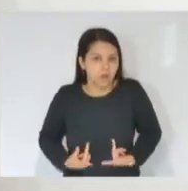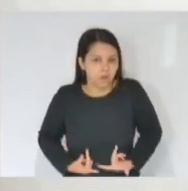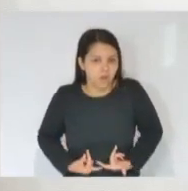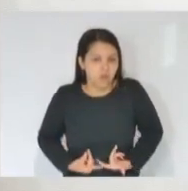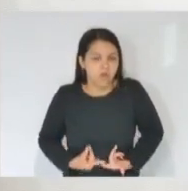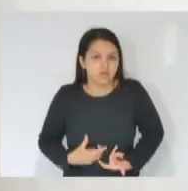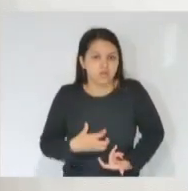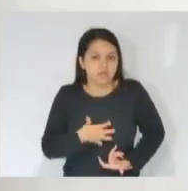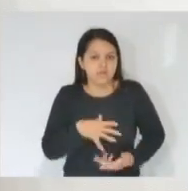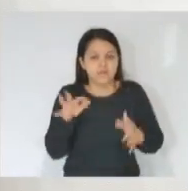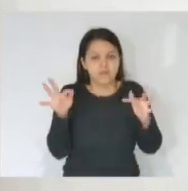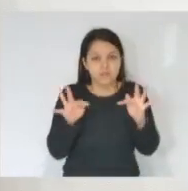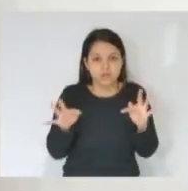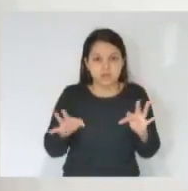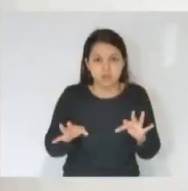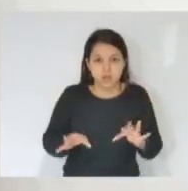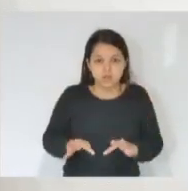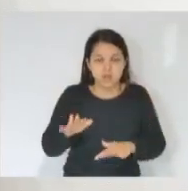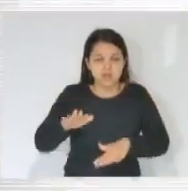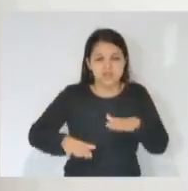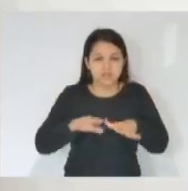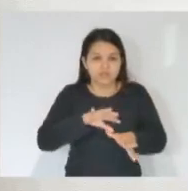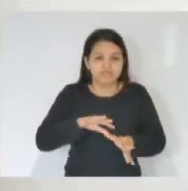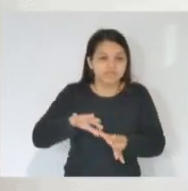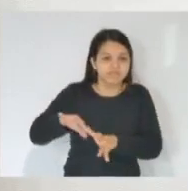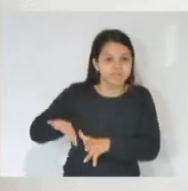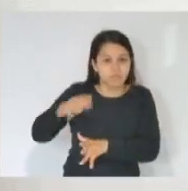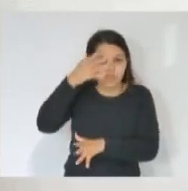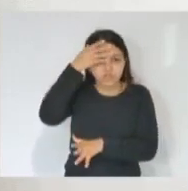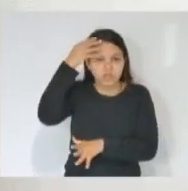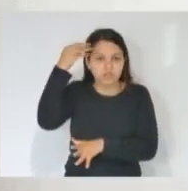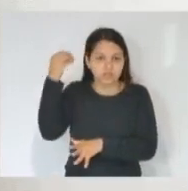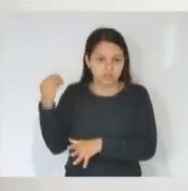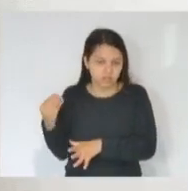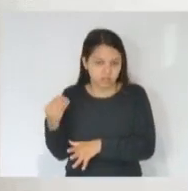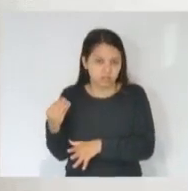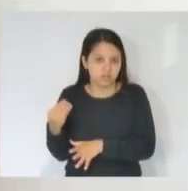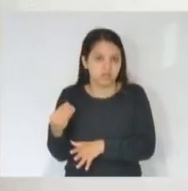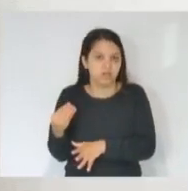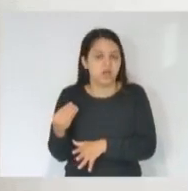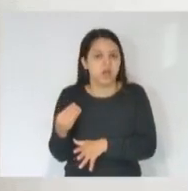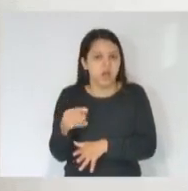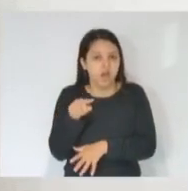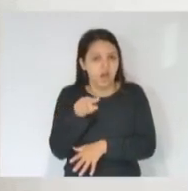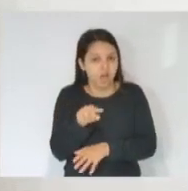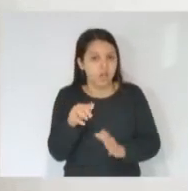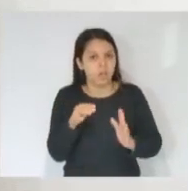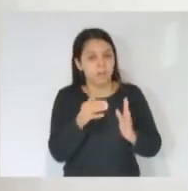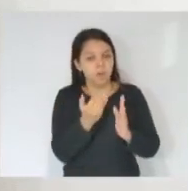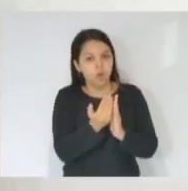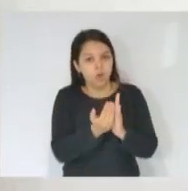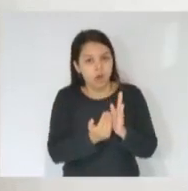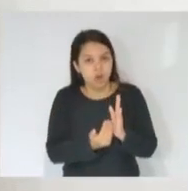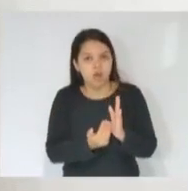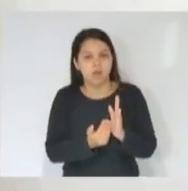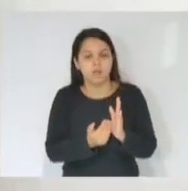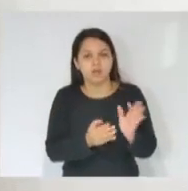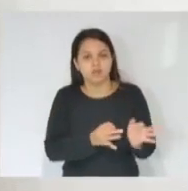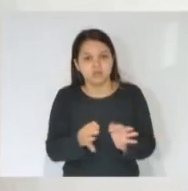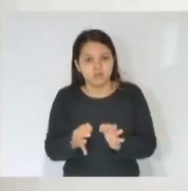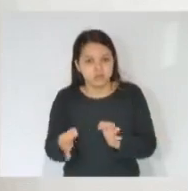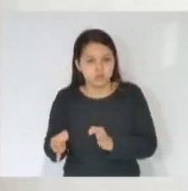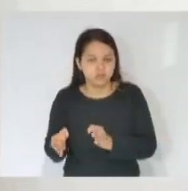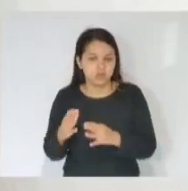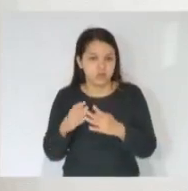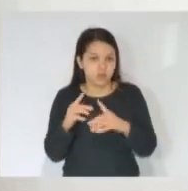felicidade, ela fica um pouco esquecida. Através desse programa que nós envolvemos, igrejas, entidades, voluntários,